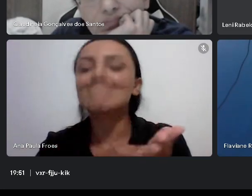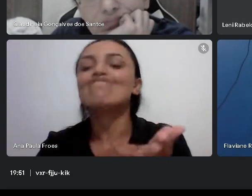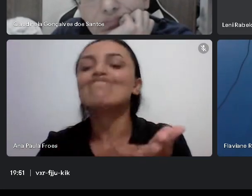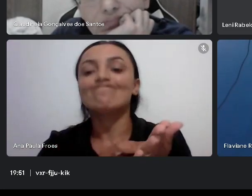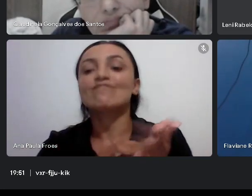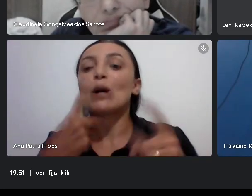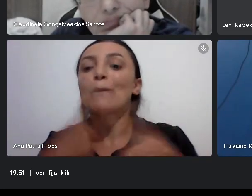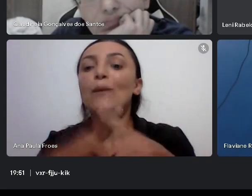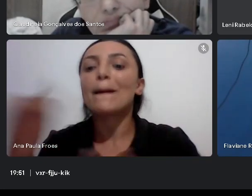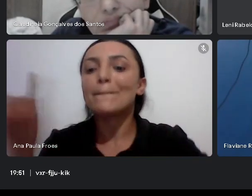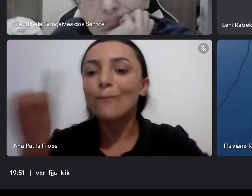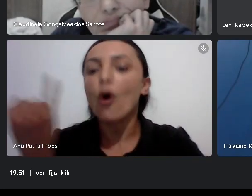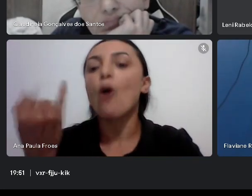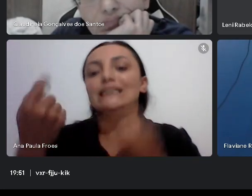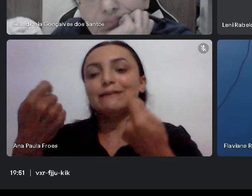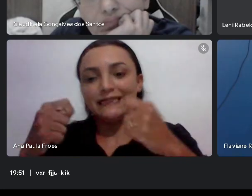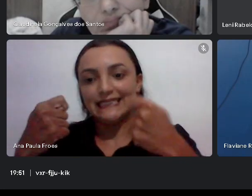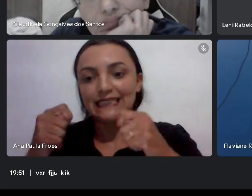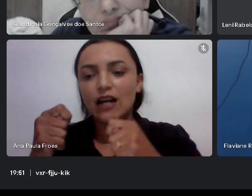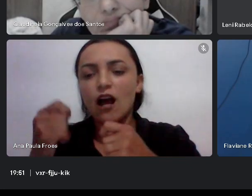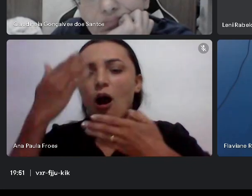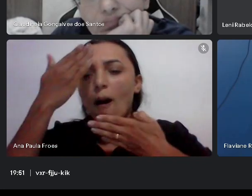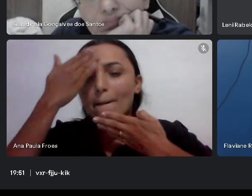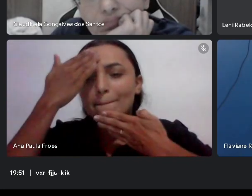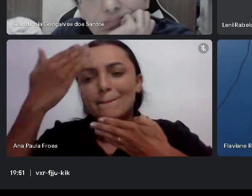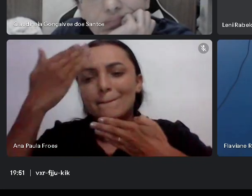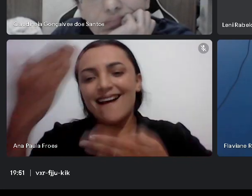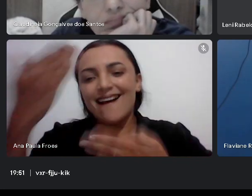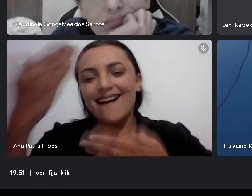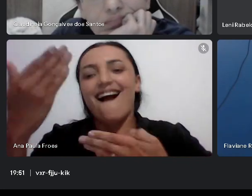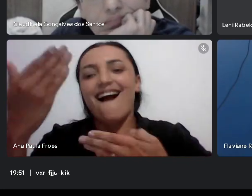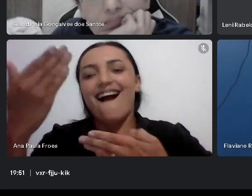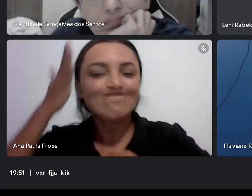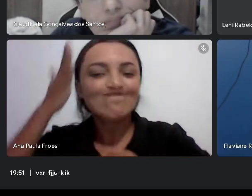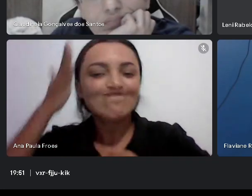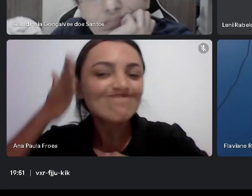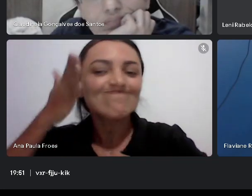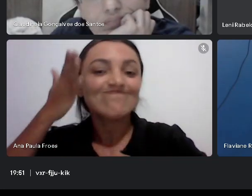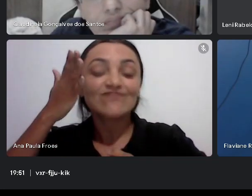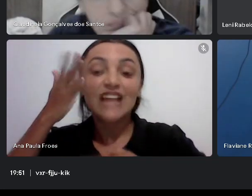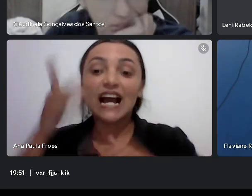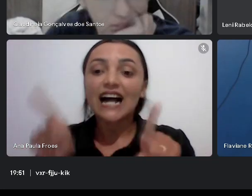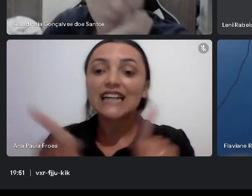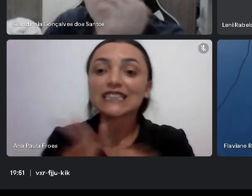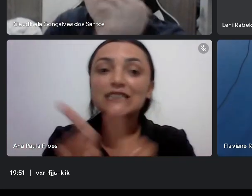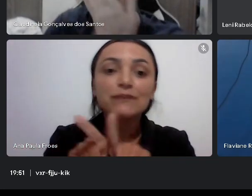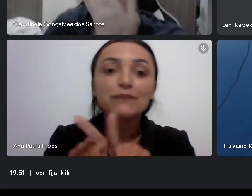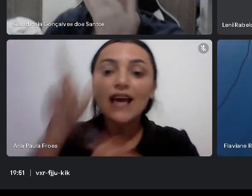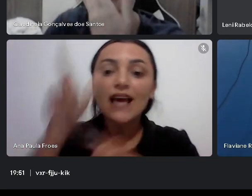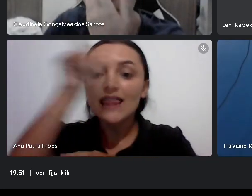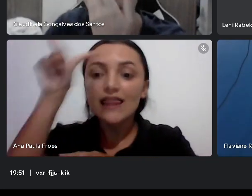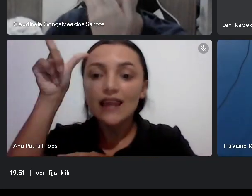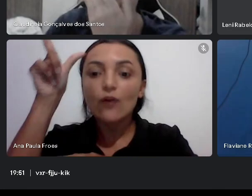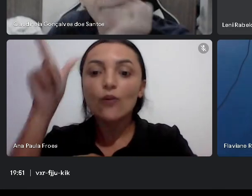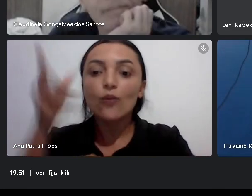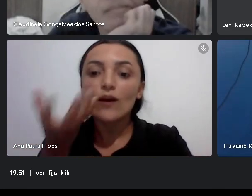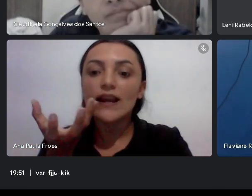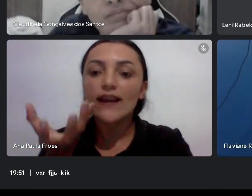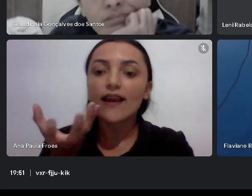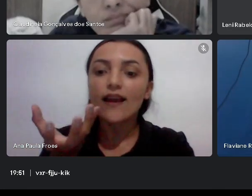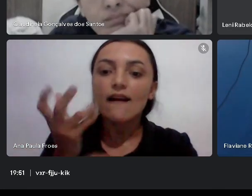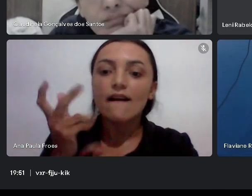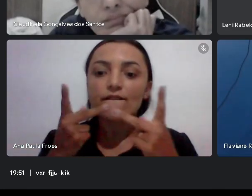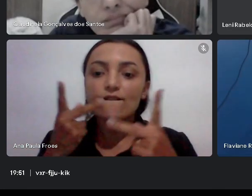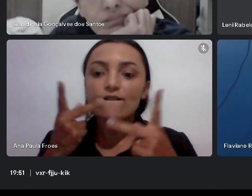Muito obrigada por suas palavras. Acho que Léo quer falar alguma coisa. Tem mais gente querendo falar, Claudineia quer falar, mas eu vou